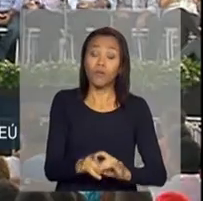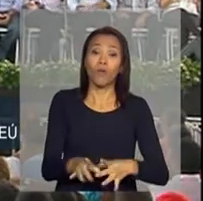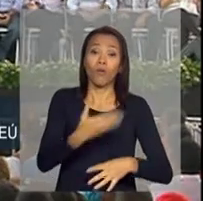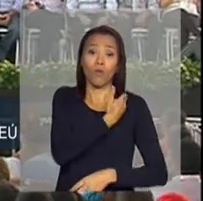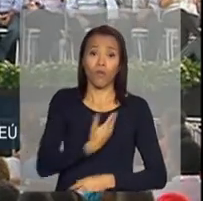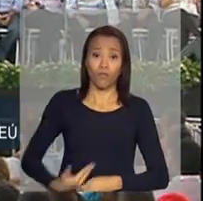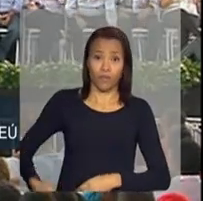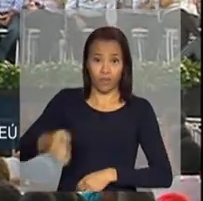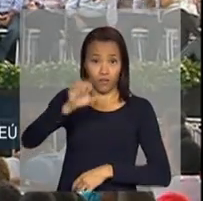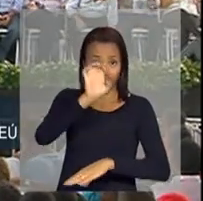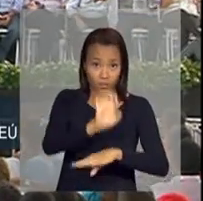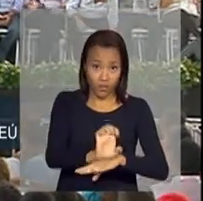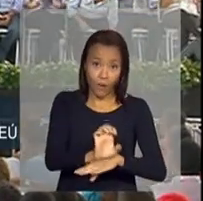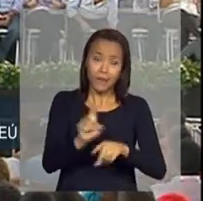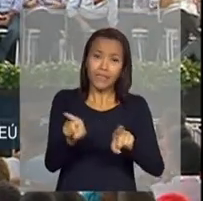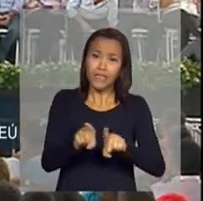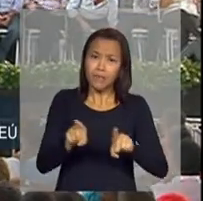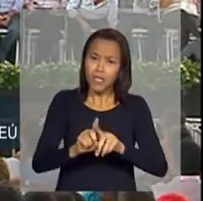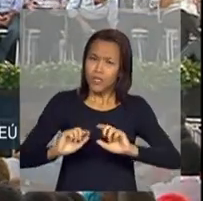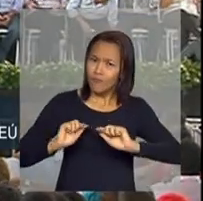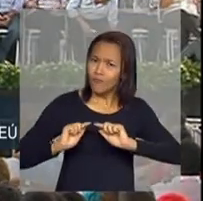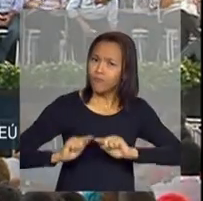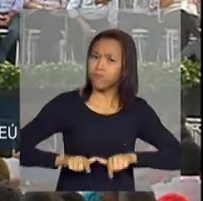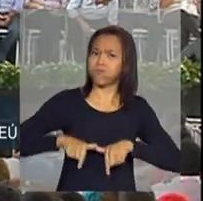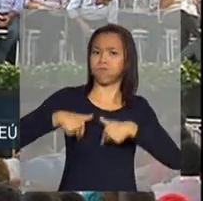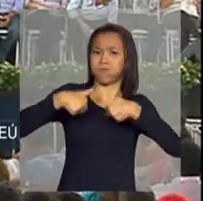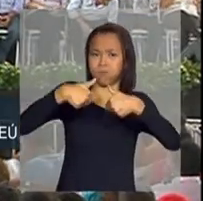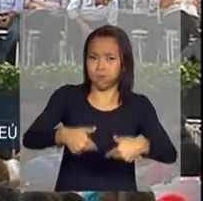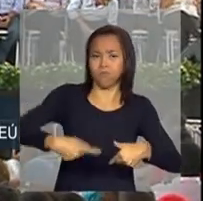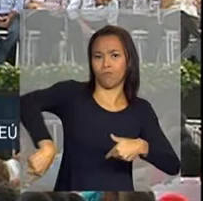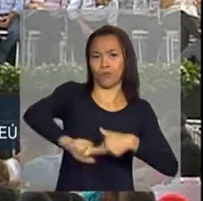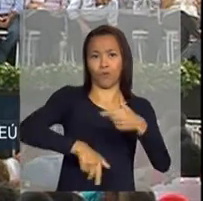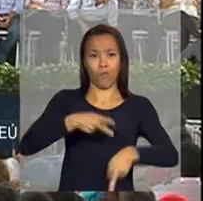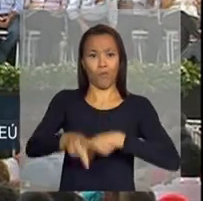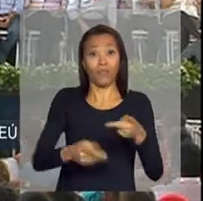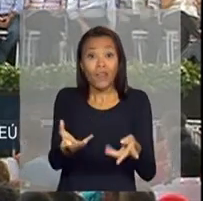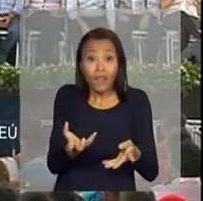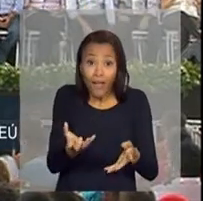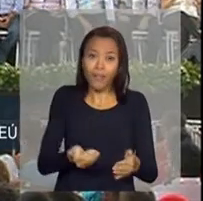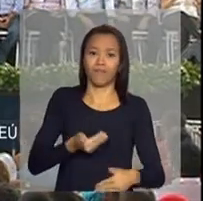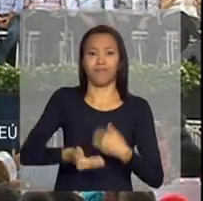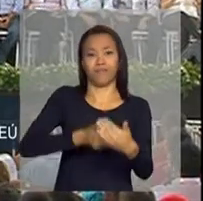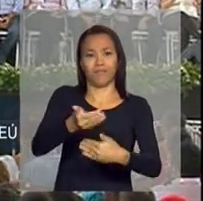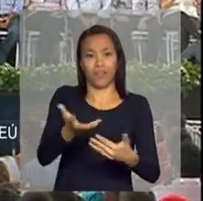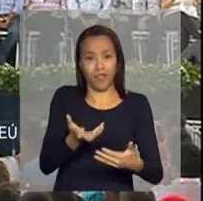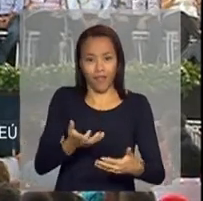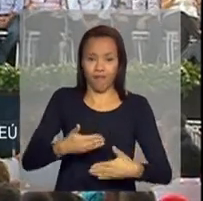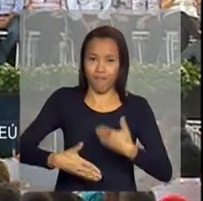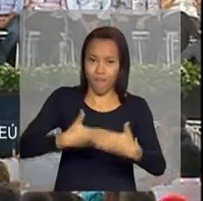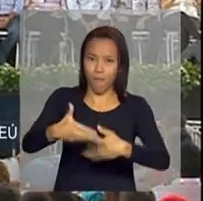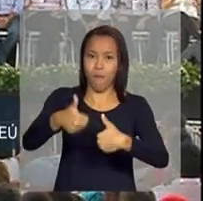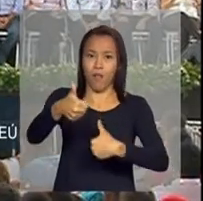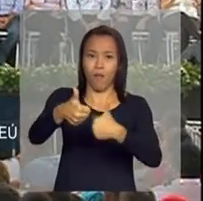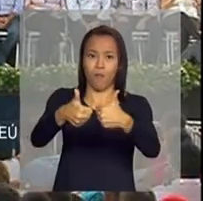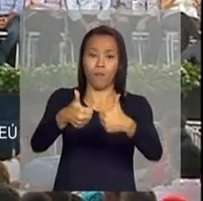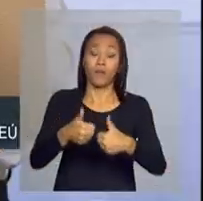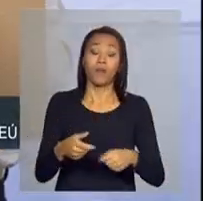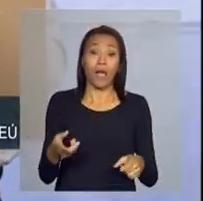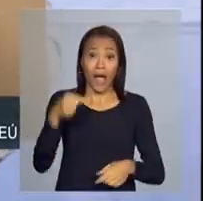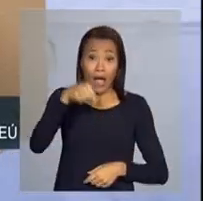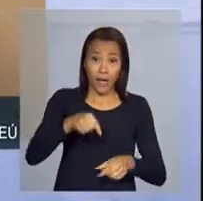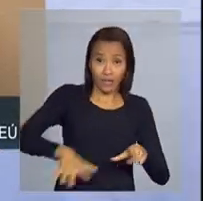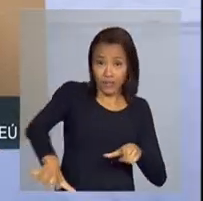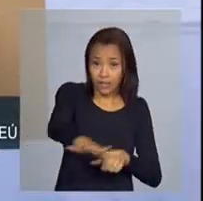do governo estadual e dos esforços de nossa gente que quer crescer e quer desenvolver-se. Aqui fincados no seio do